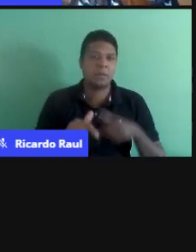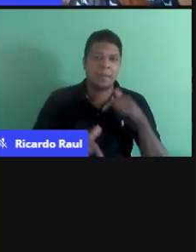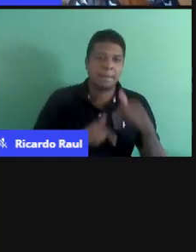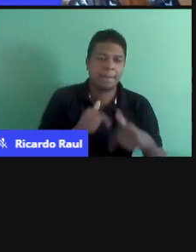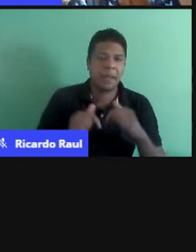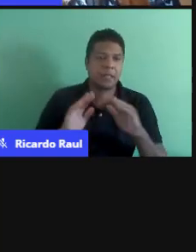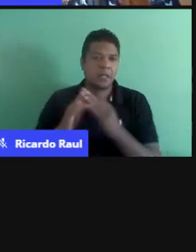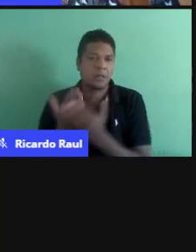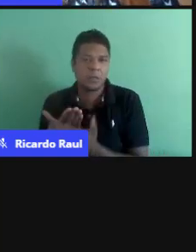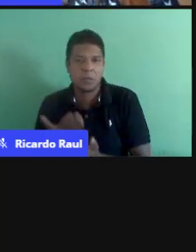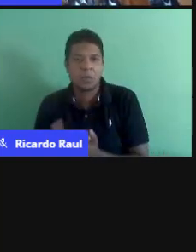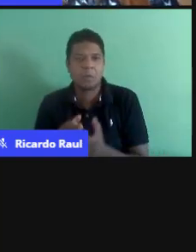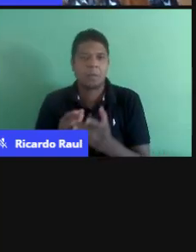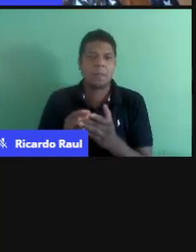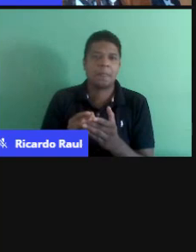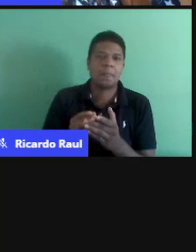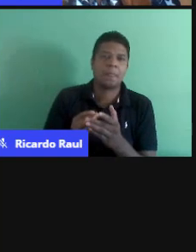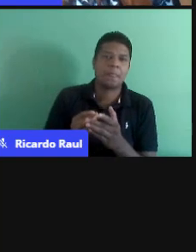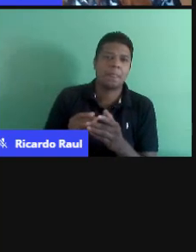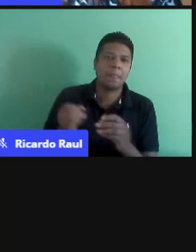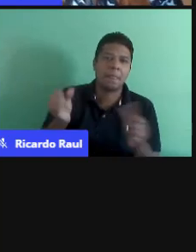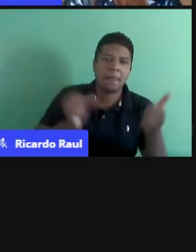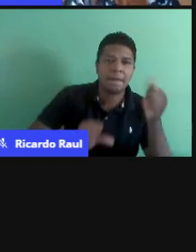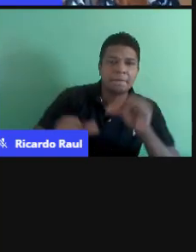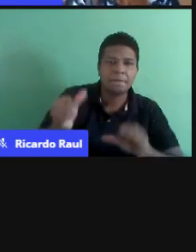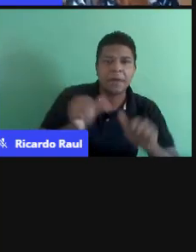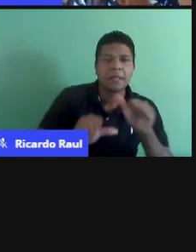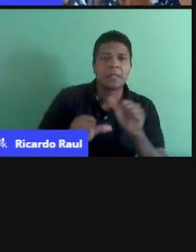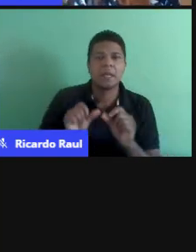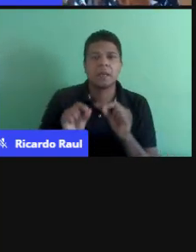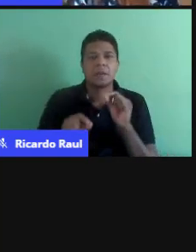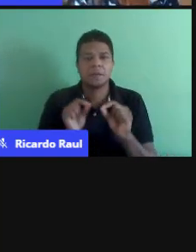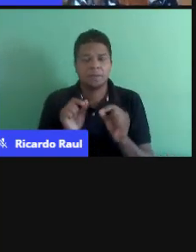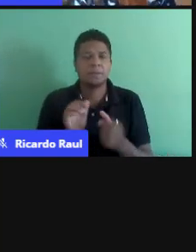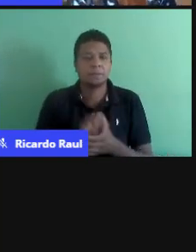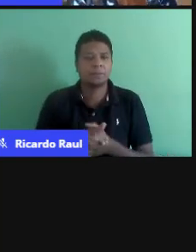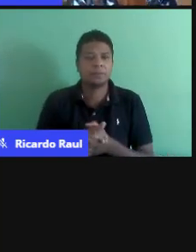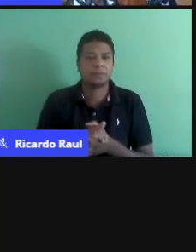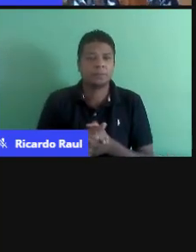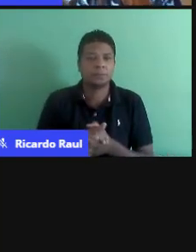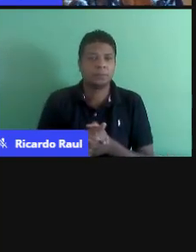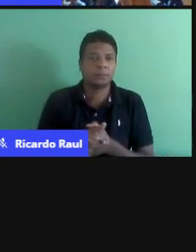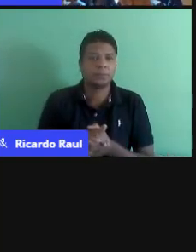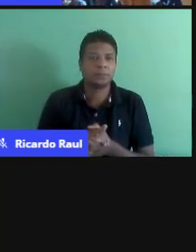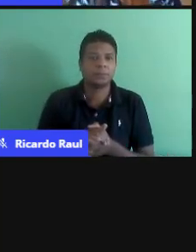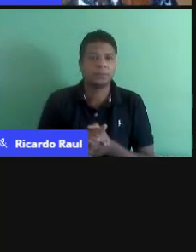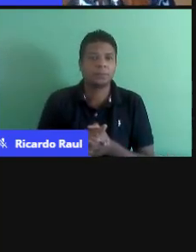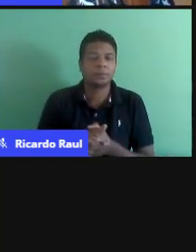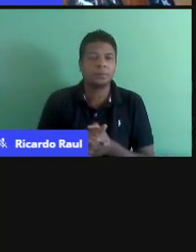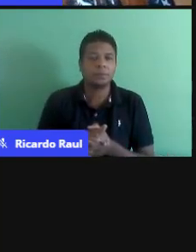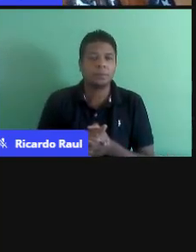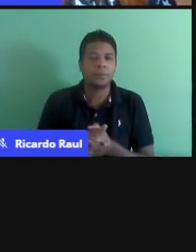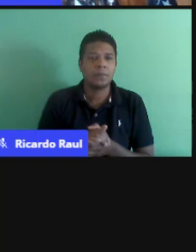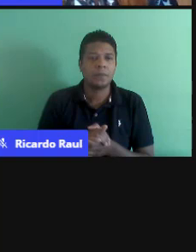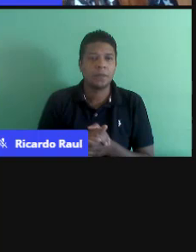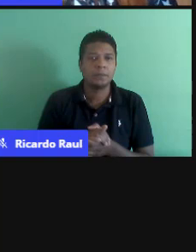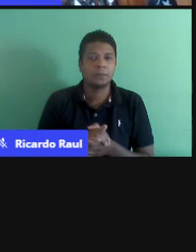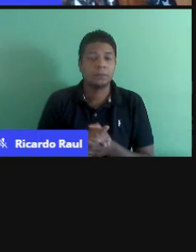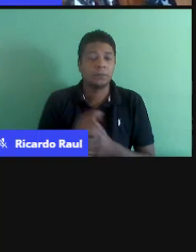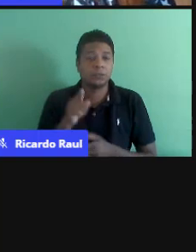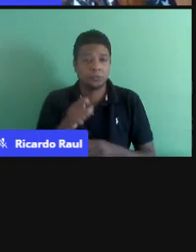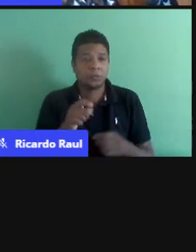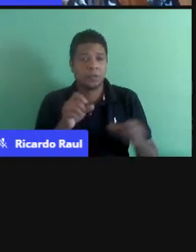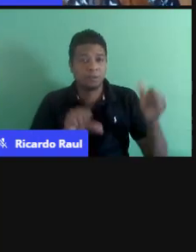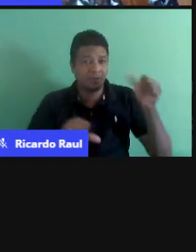de avaliação, né? Nesse mesmo critério. Inclusive, esse tipo de avaliação